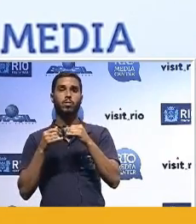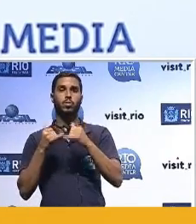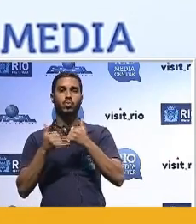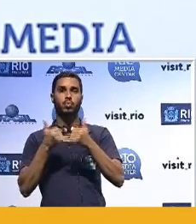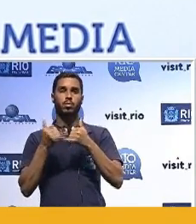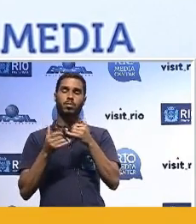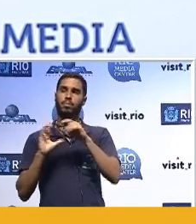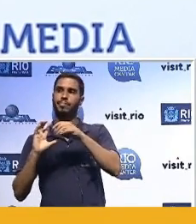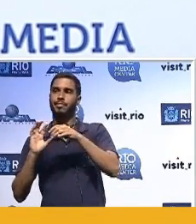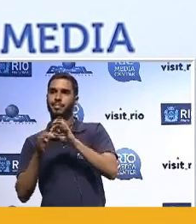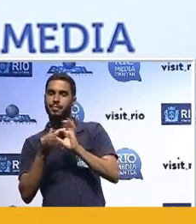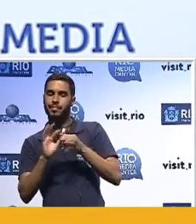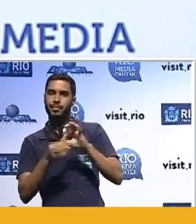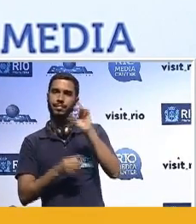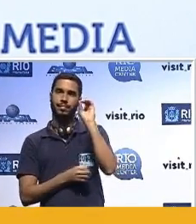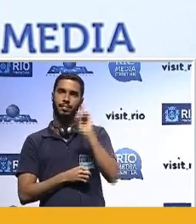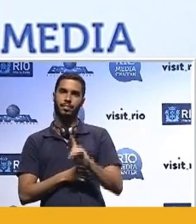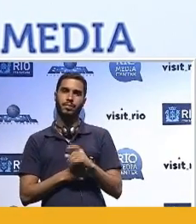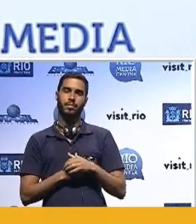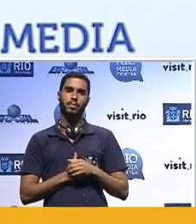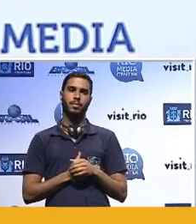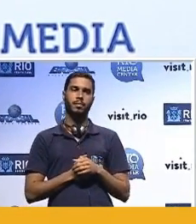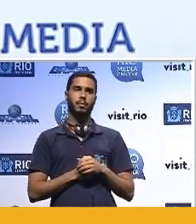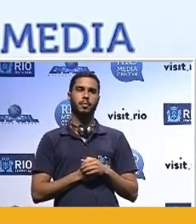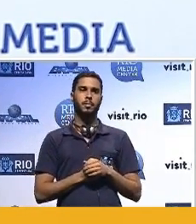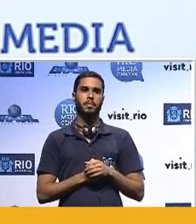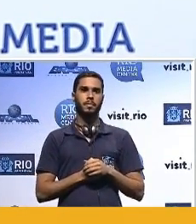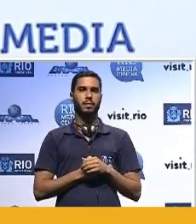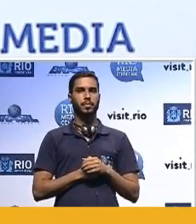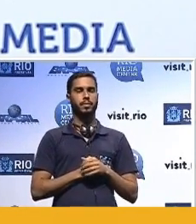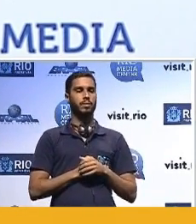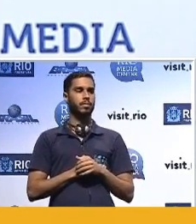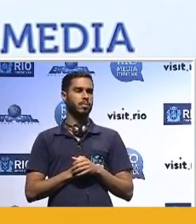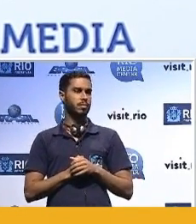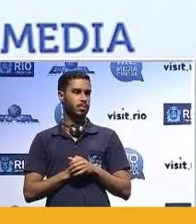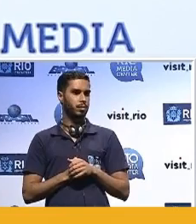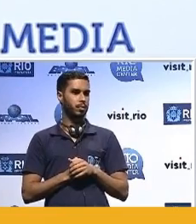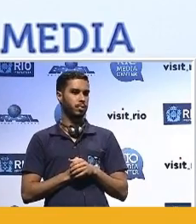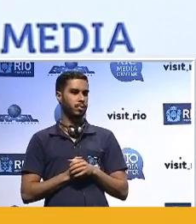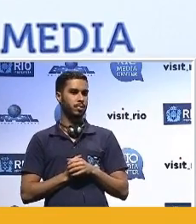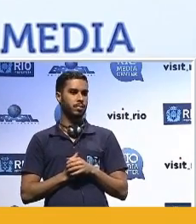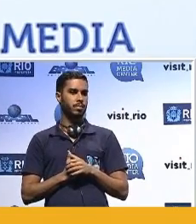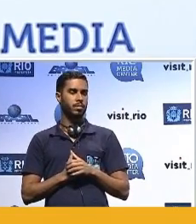Esse negócio é meio difícil, né?